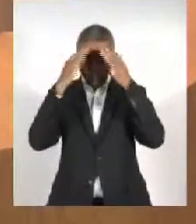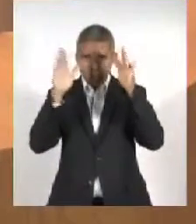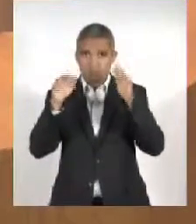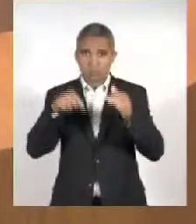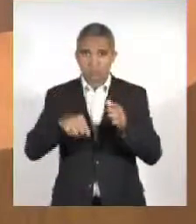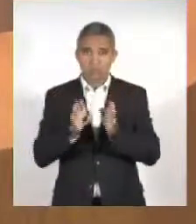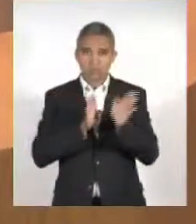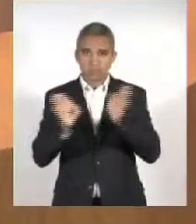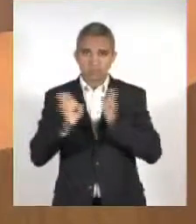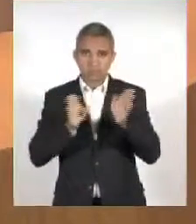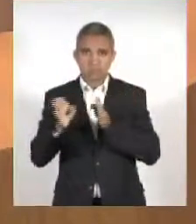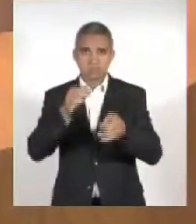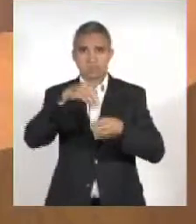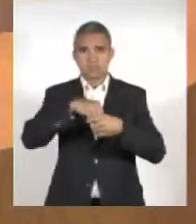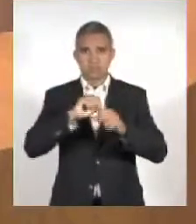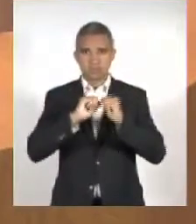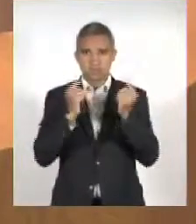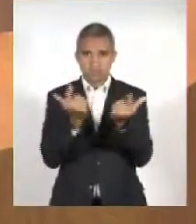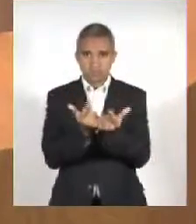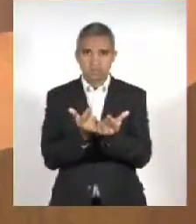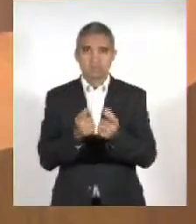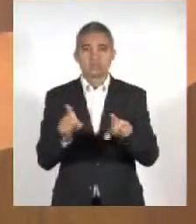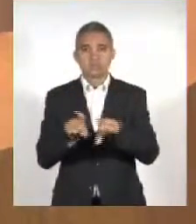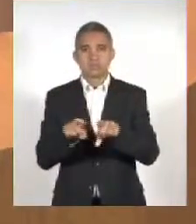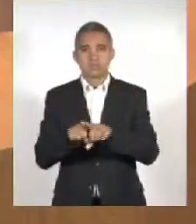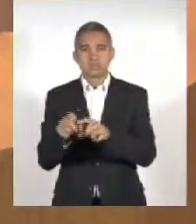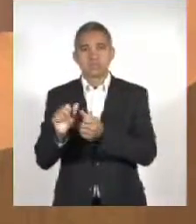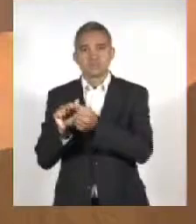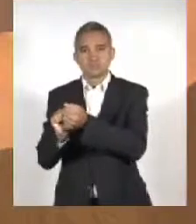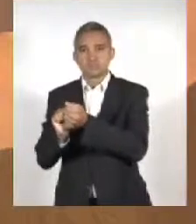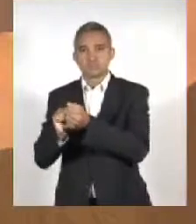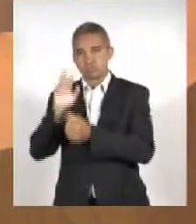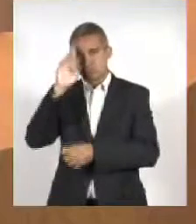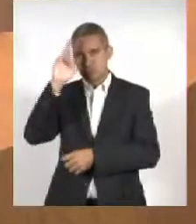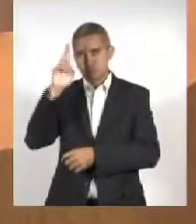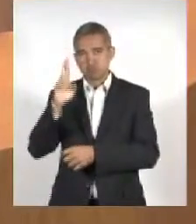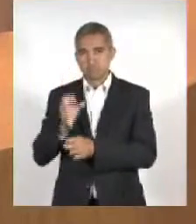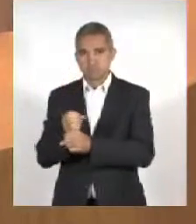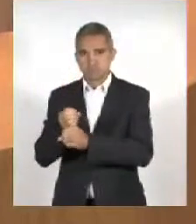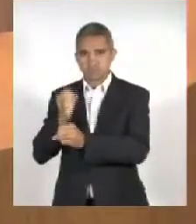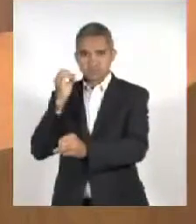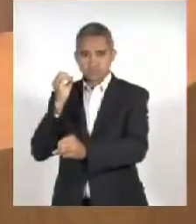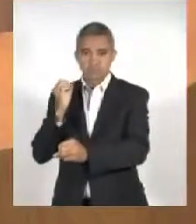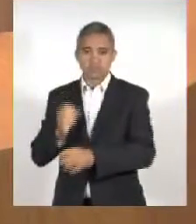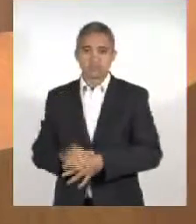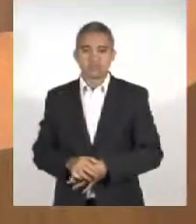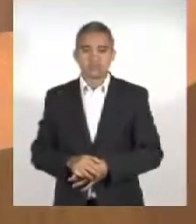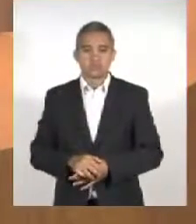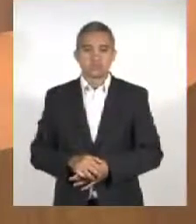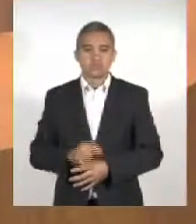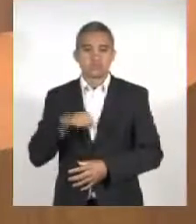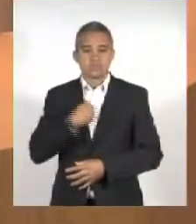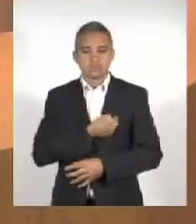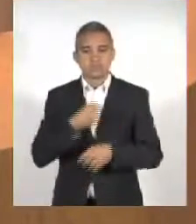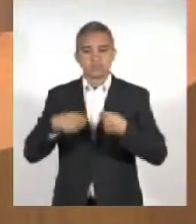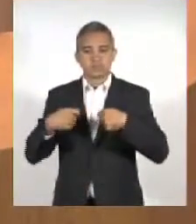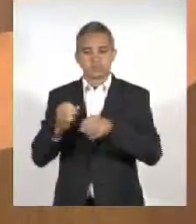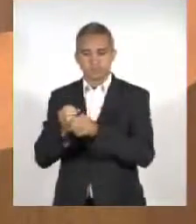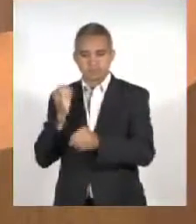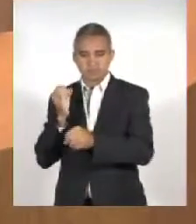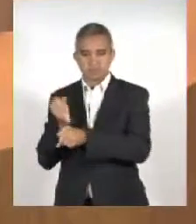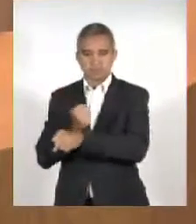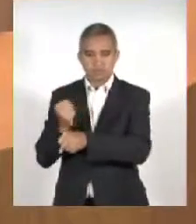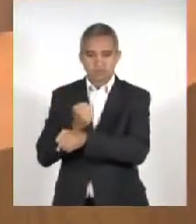Legislativa. Estivemos reunidos também com a diretoria de engenharia para que pudéssemos tratar dessa